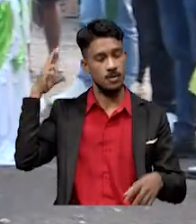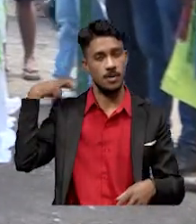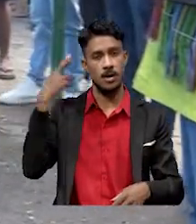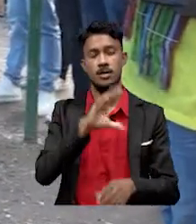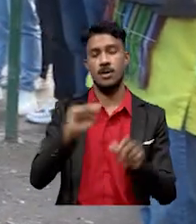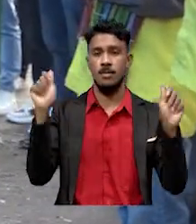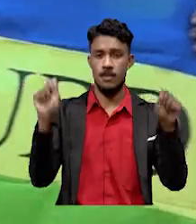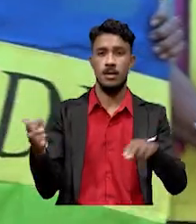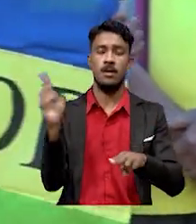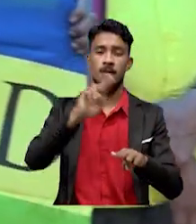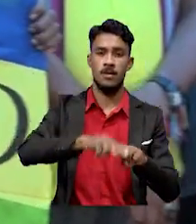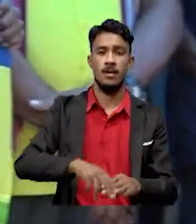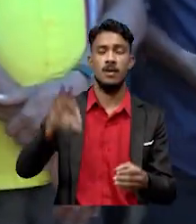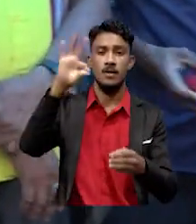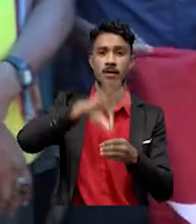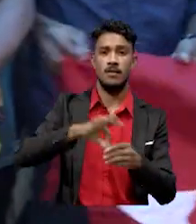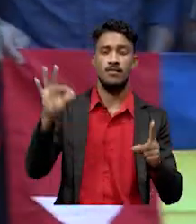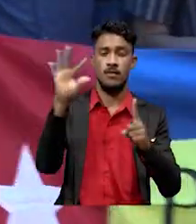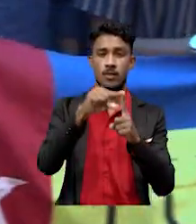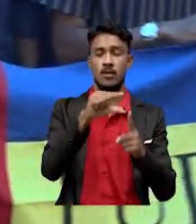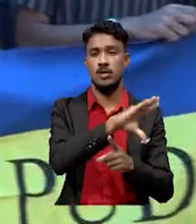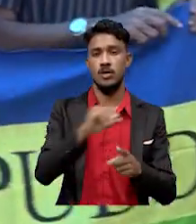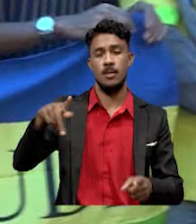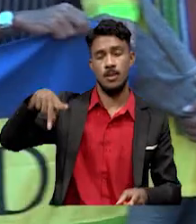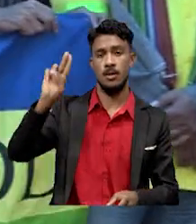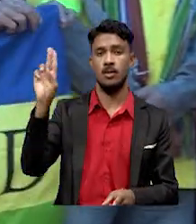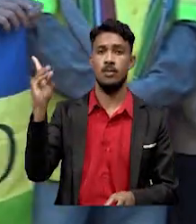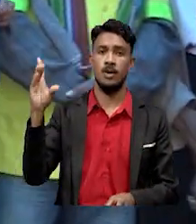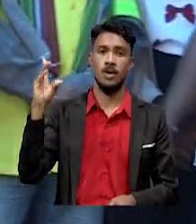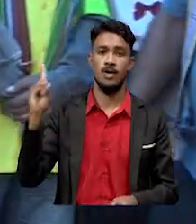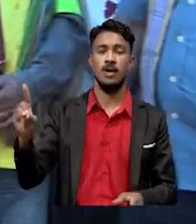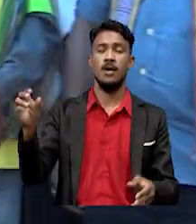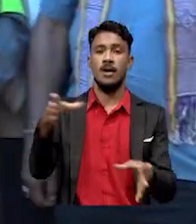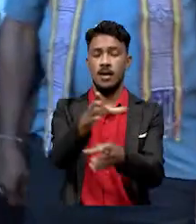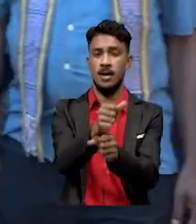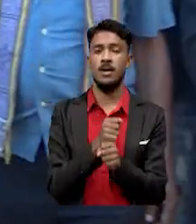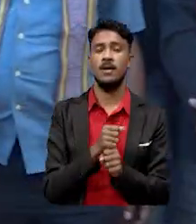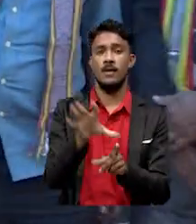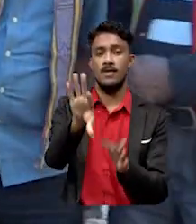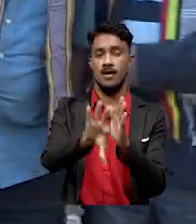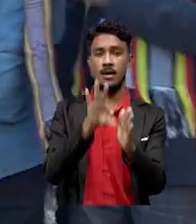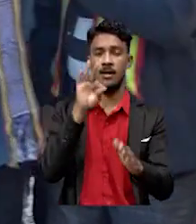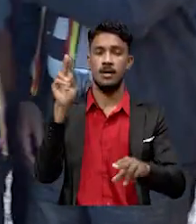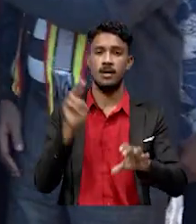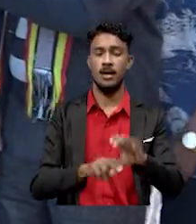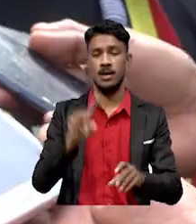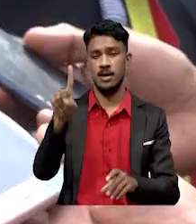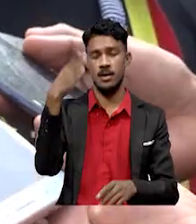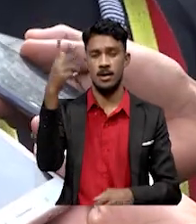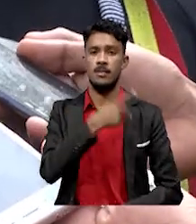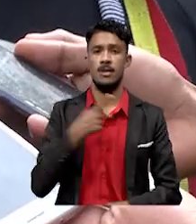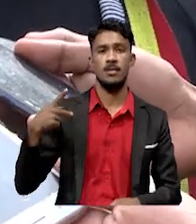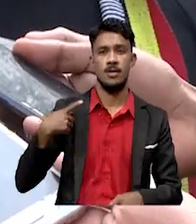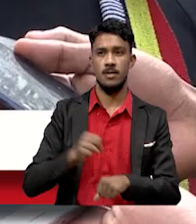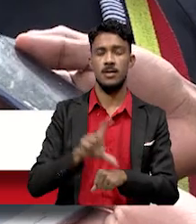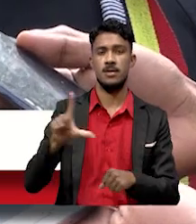bel aumenta votos tamba PUDD de daune fenghetan kadeira ida ia Parlamento Nasional. Tin serve reajusta nomos